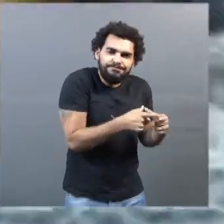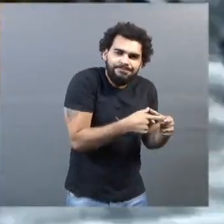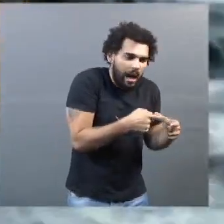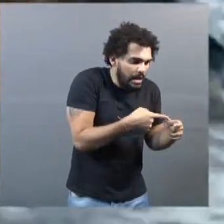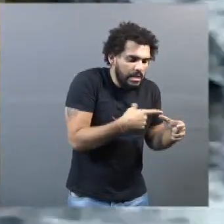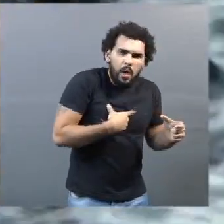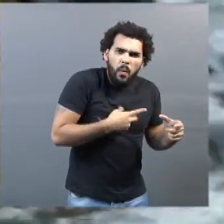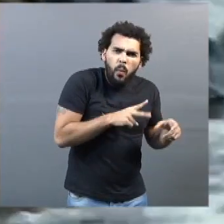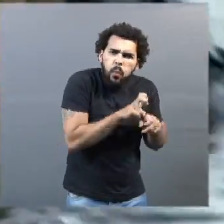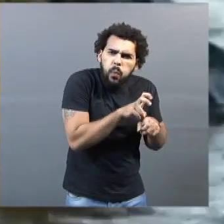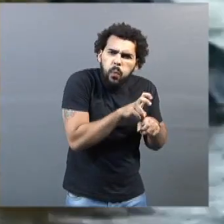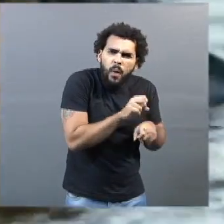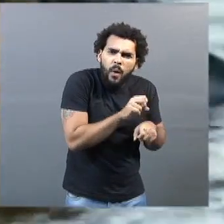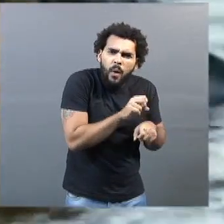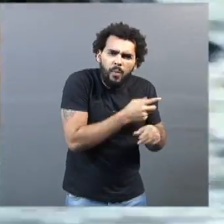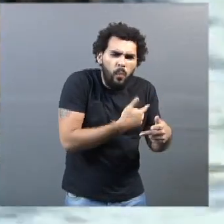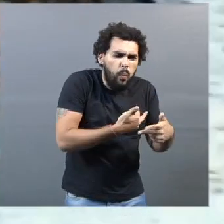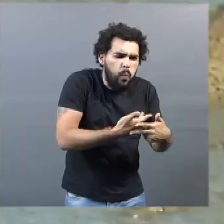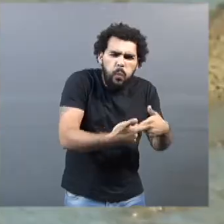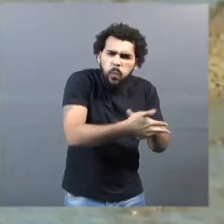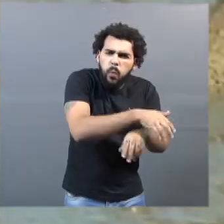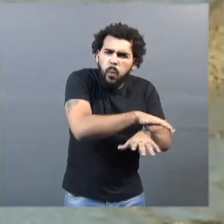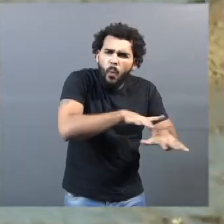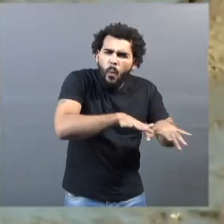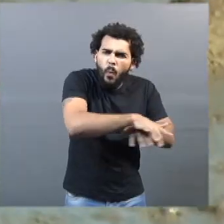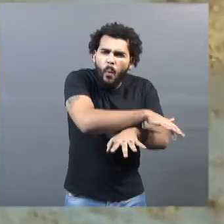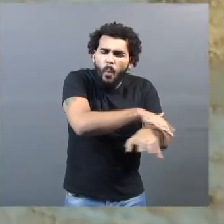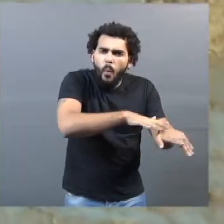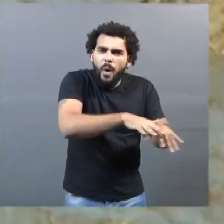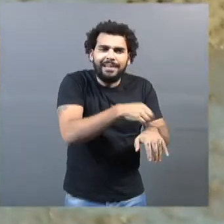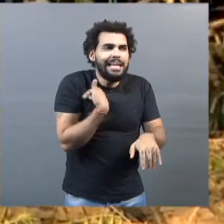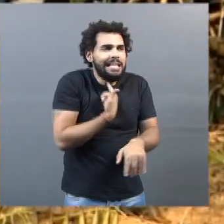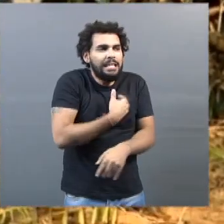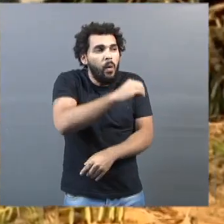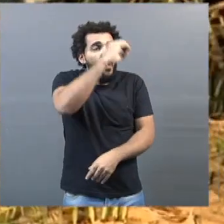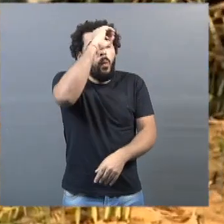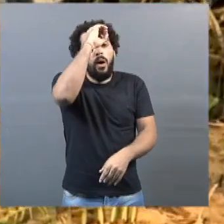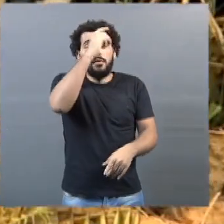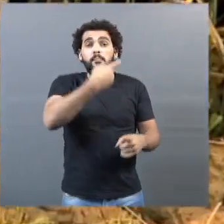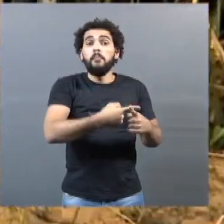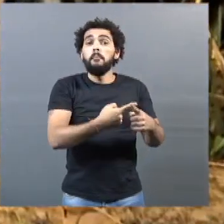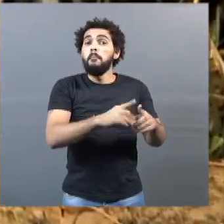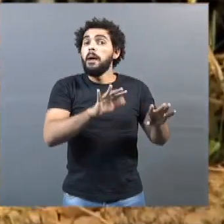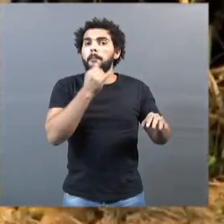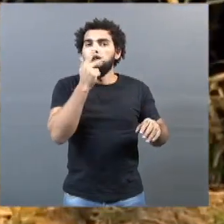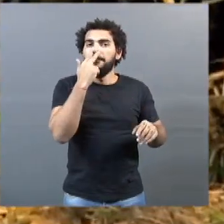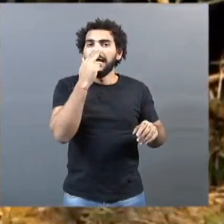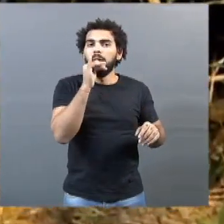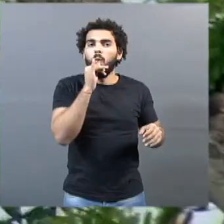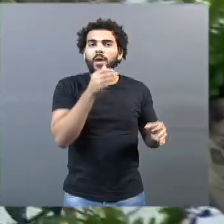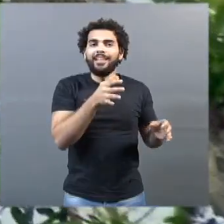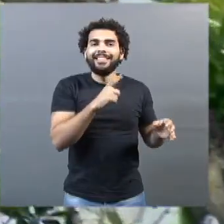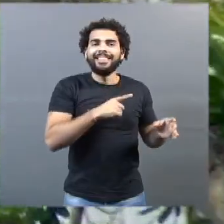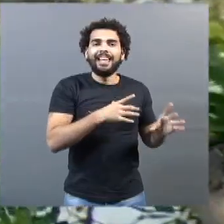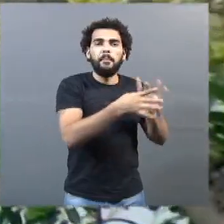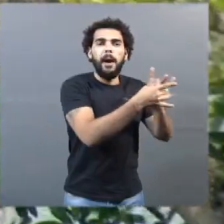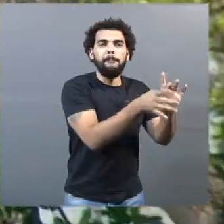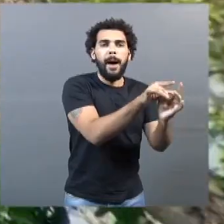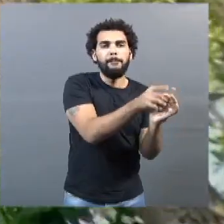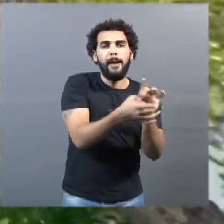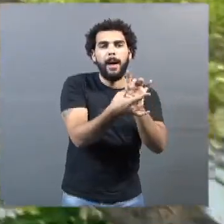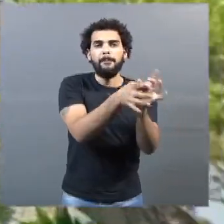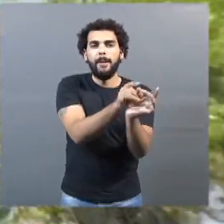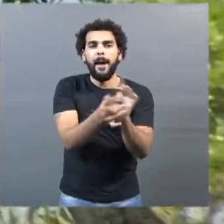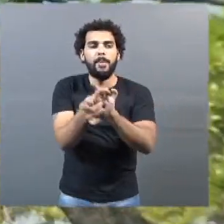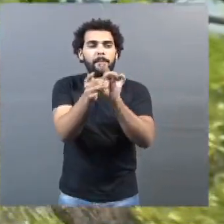de vírus enorme que a gente ainda nem descobriu e que está trabalhando em conjunto com a